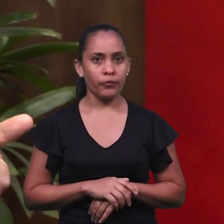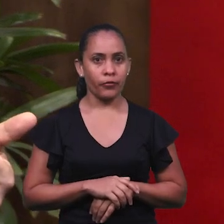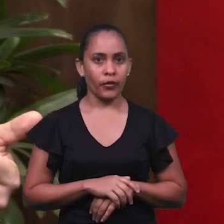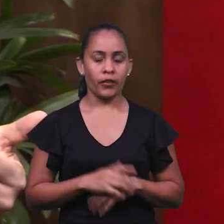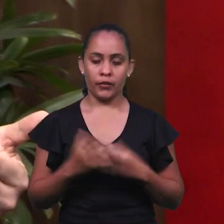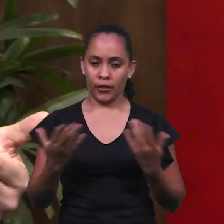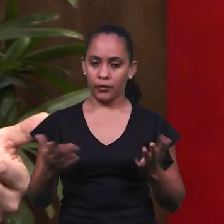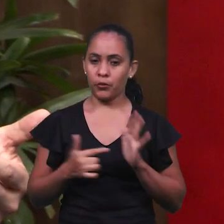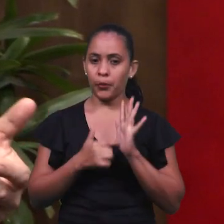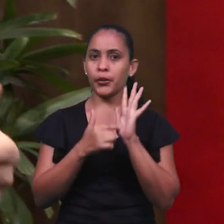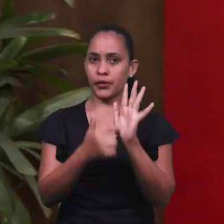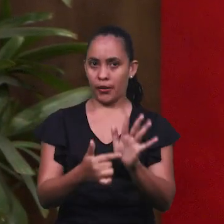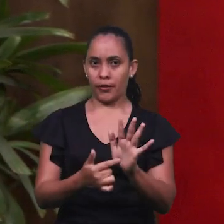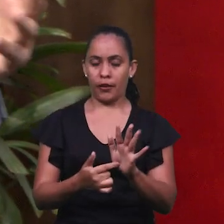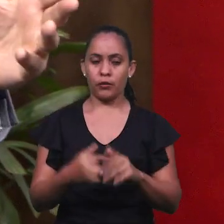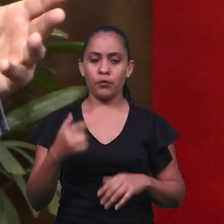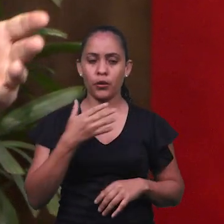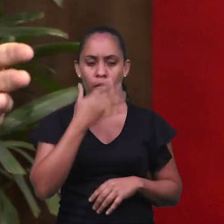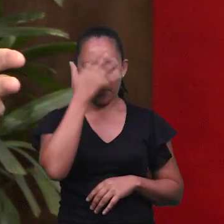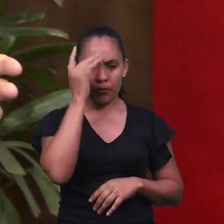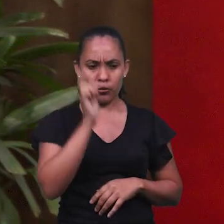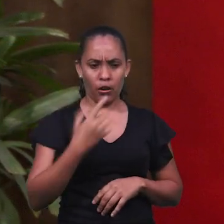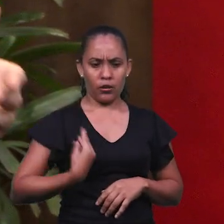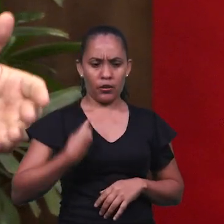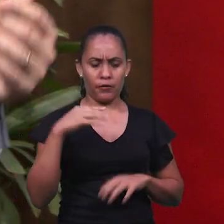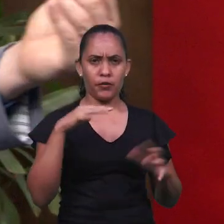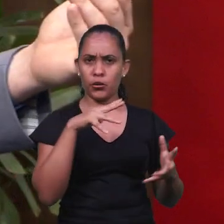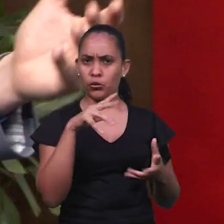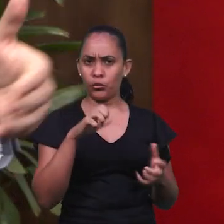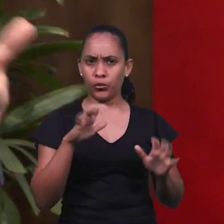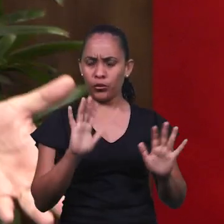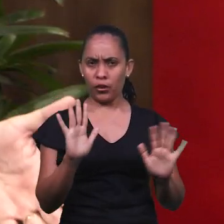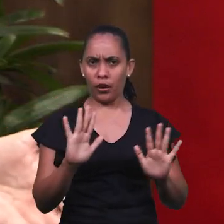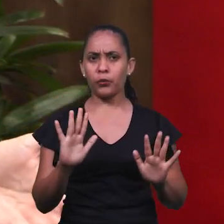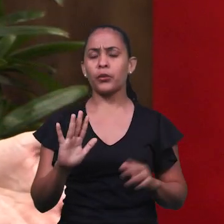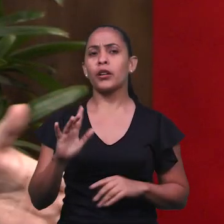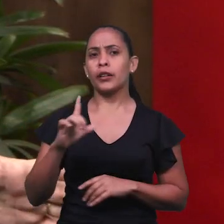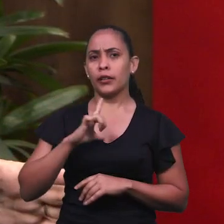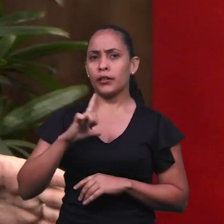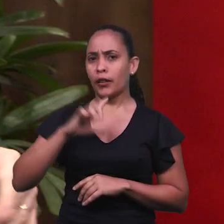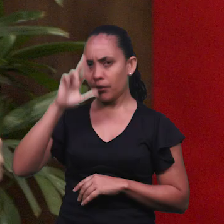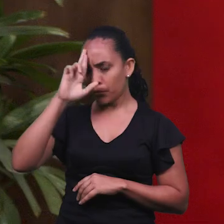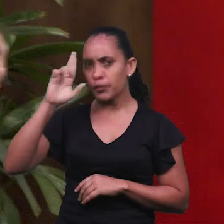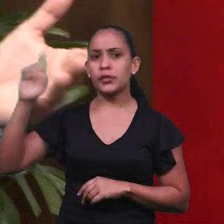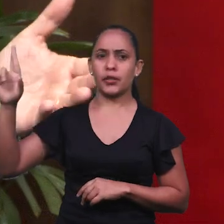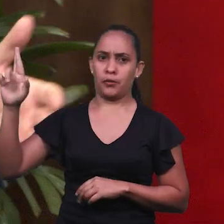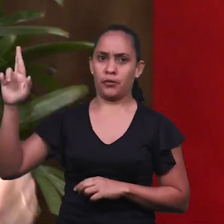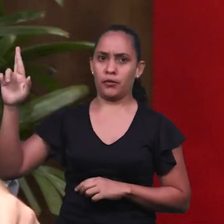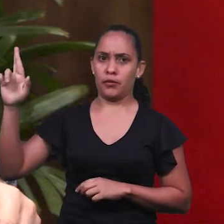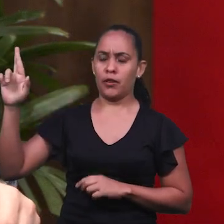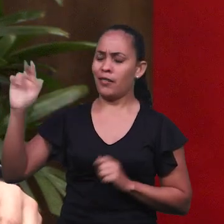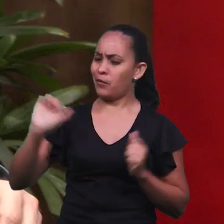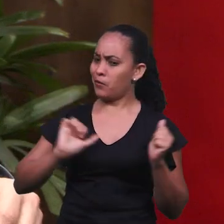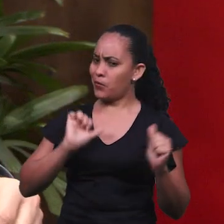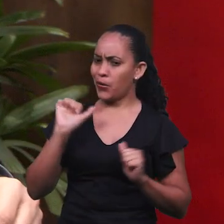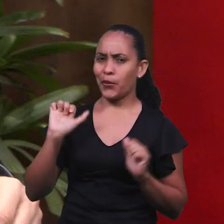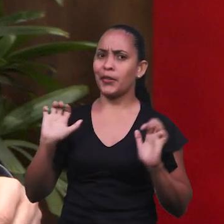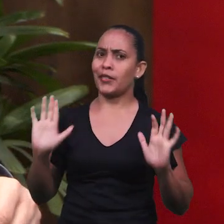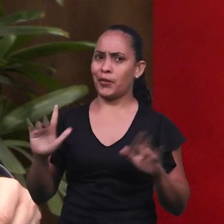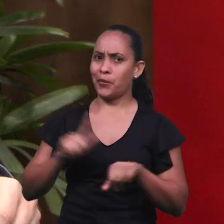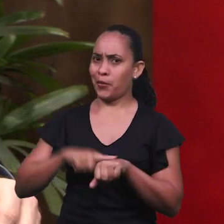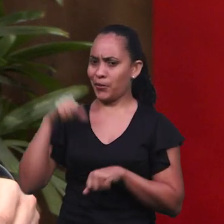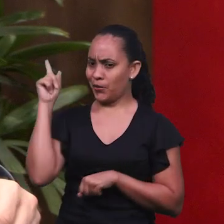sobre essa perspectiva. Nós não estamos falando do ímpio, nós estamos falando daquele que tem o Senhor com ele. Isso. Então muda muito quando você passa